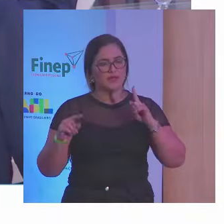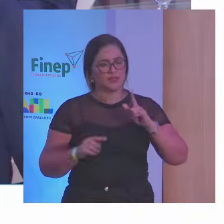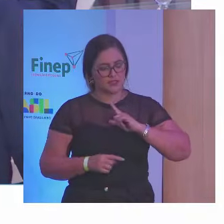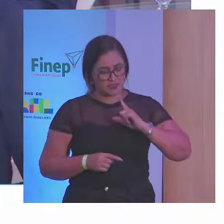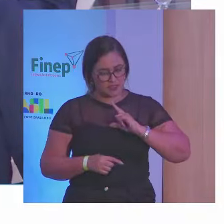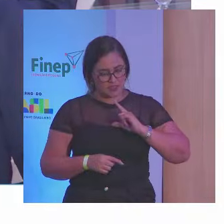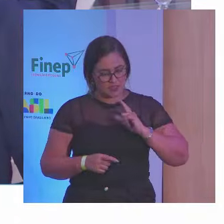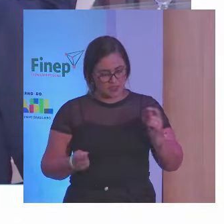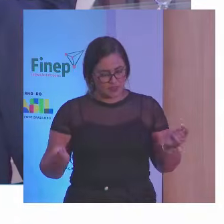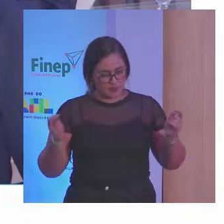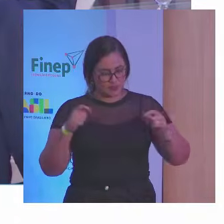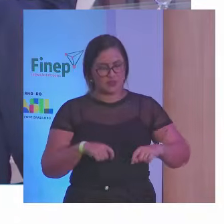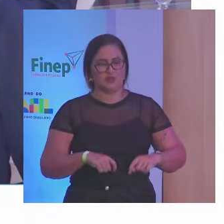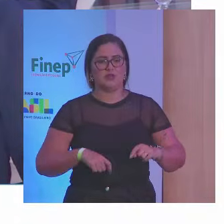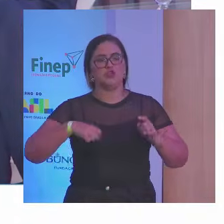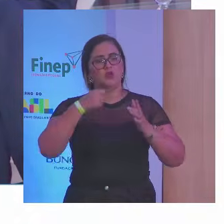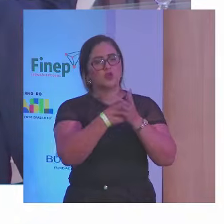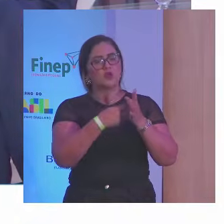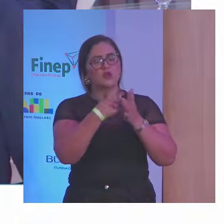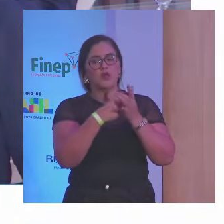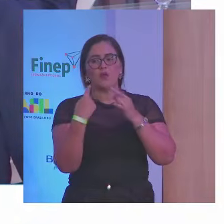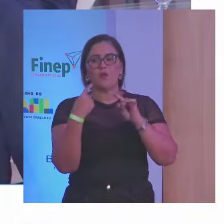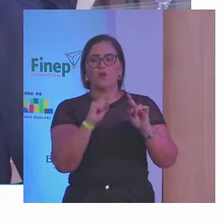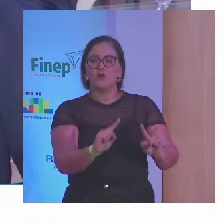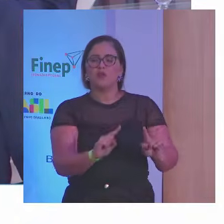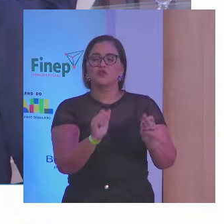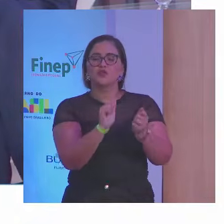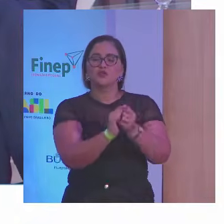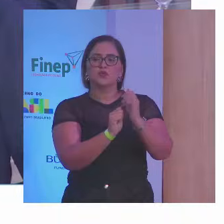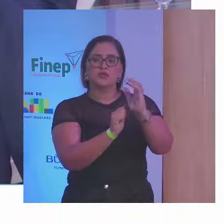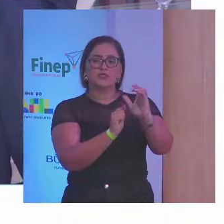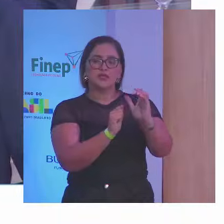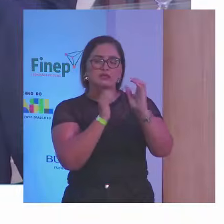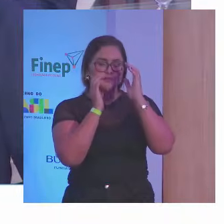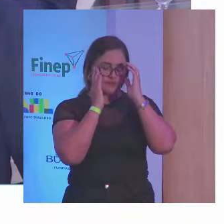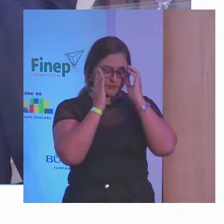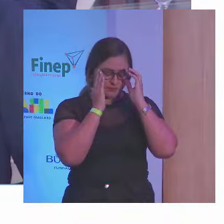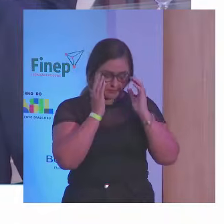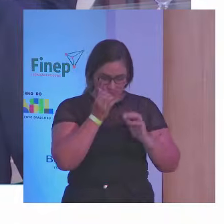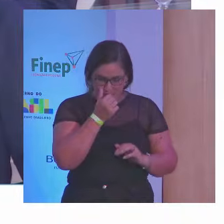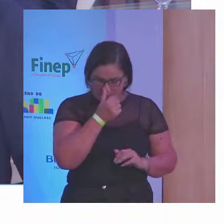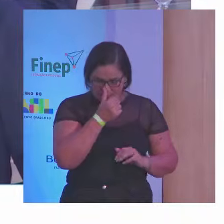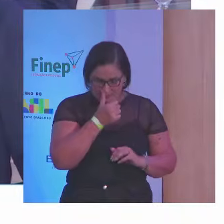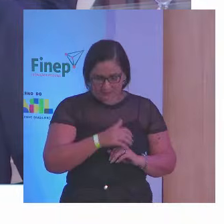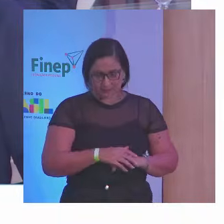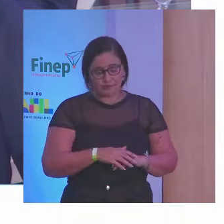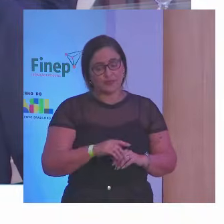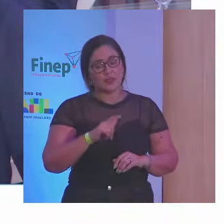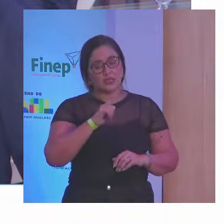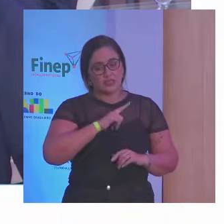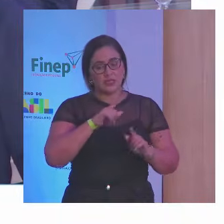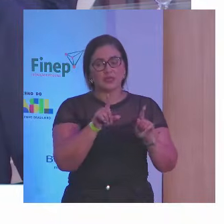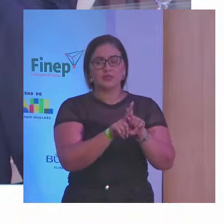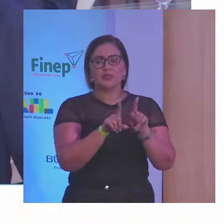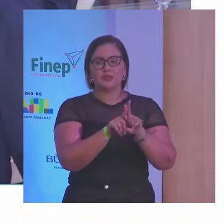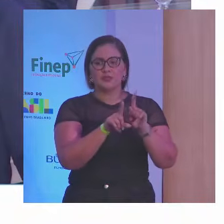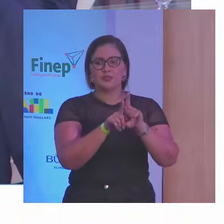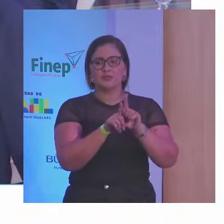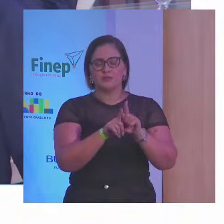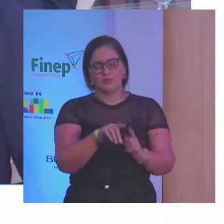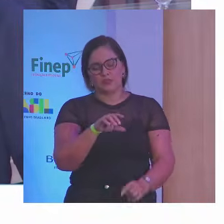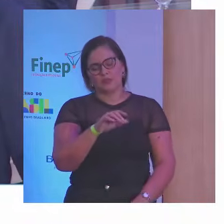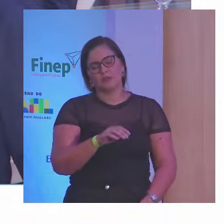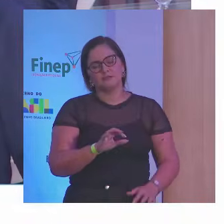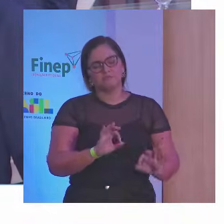tem possibilidade de lutar contra isso com a ciência. E há também o aspecto do